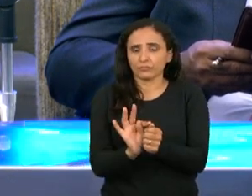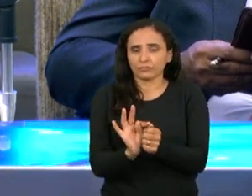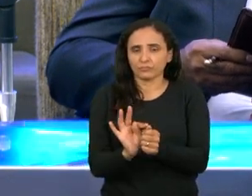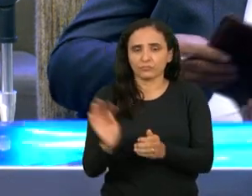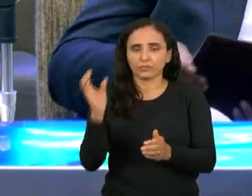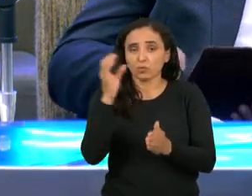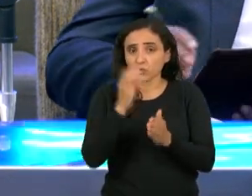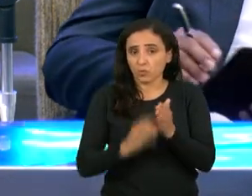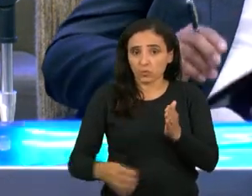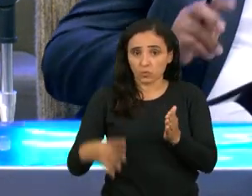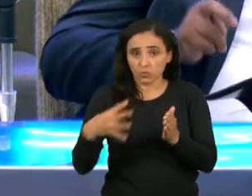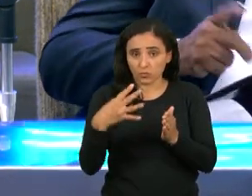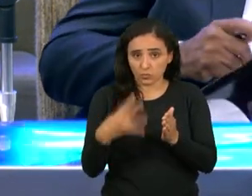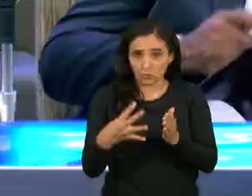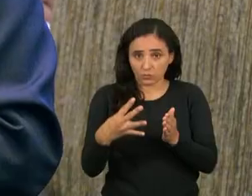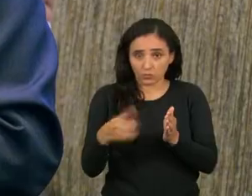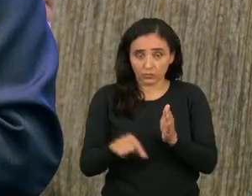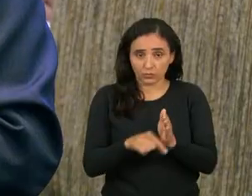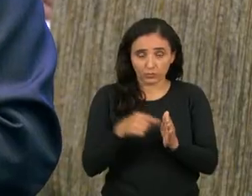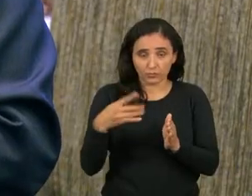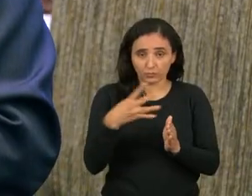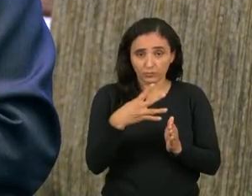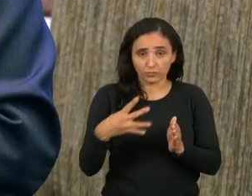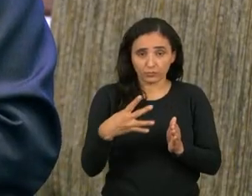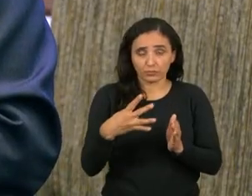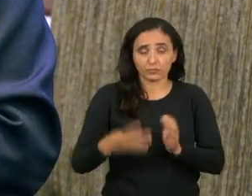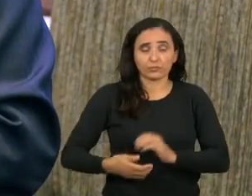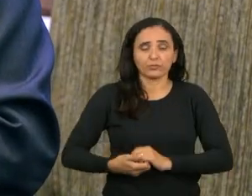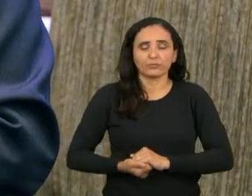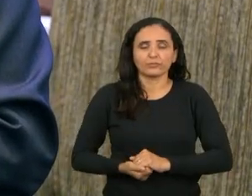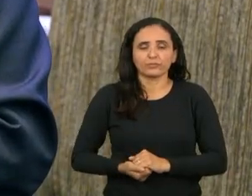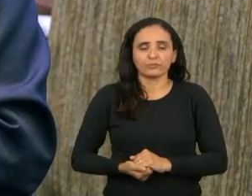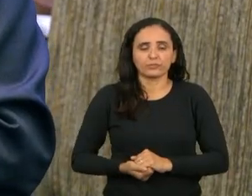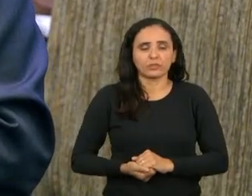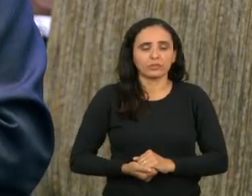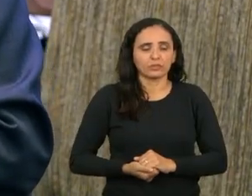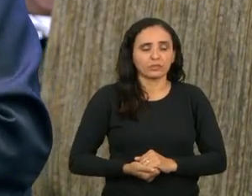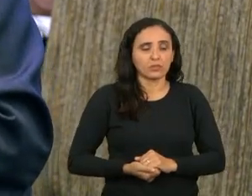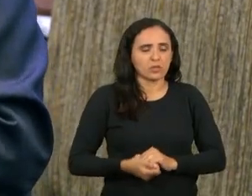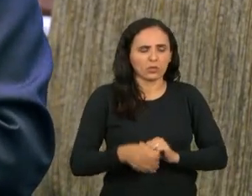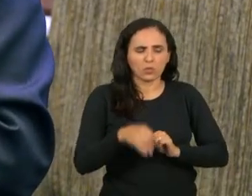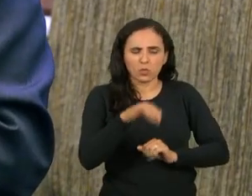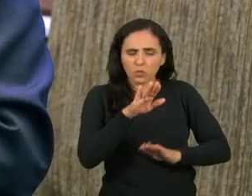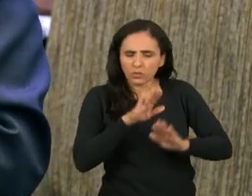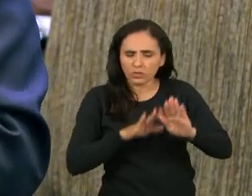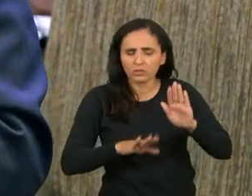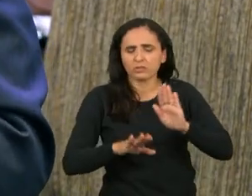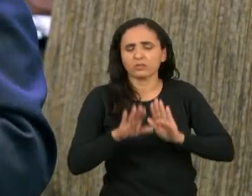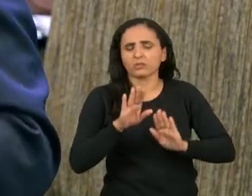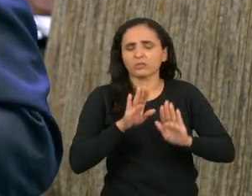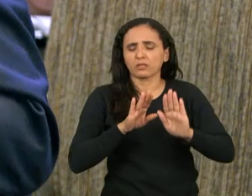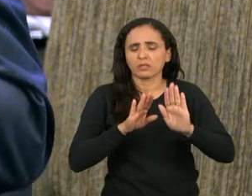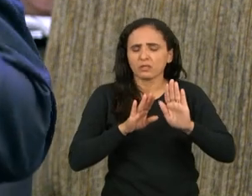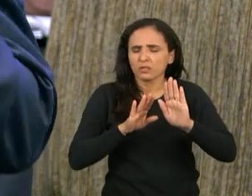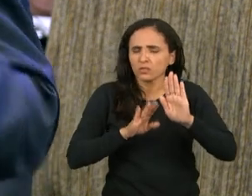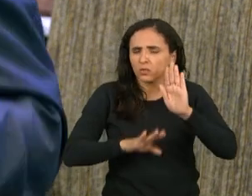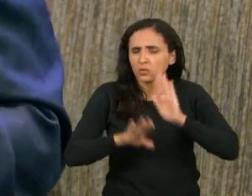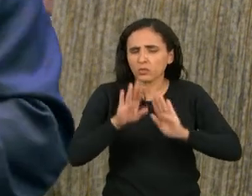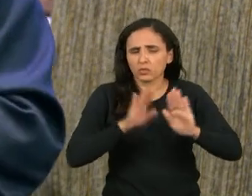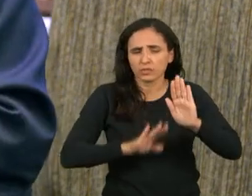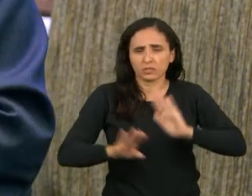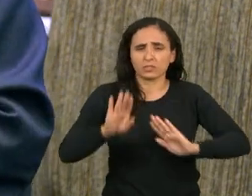amados irmãos onde o apóstolo diz assim adúlteros e adúlteres na versão atualizada de